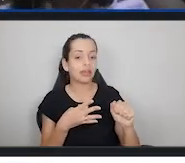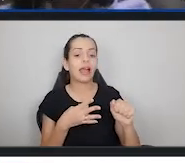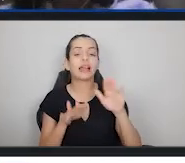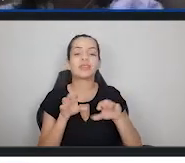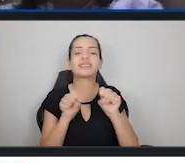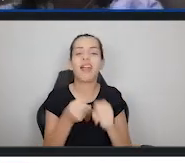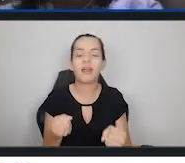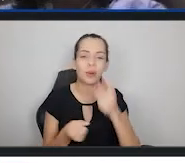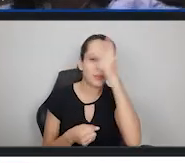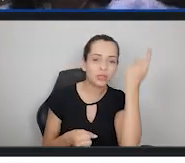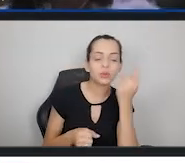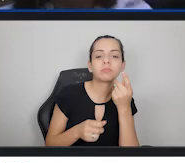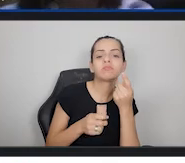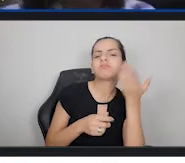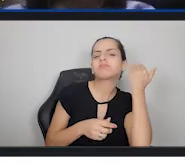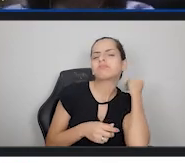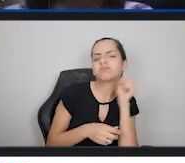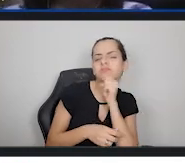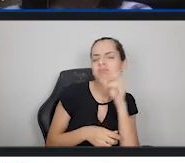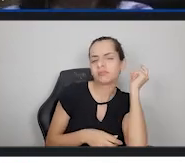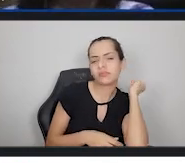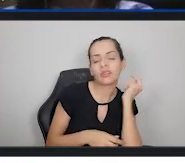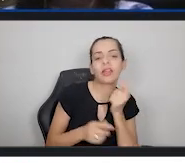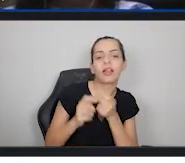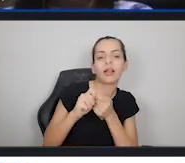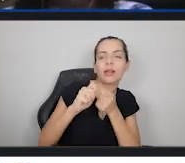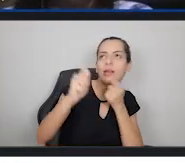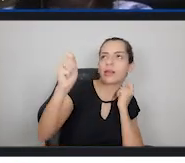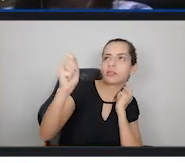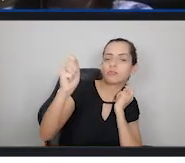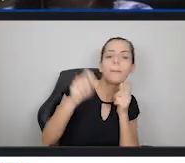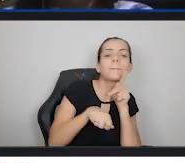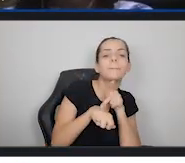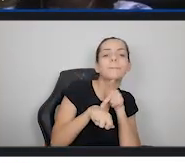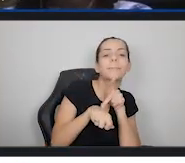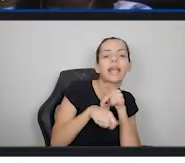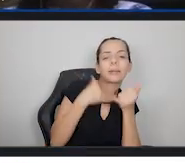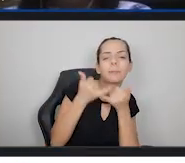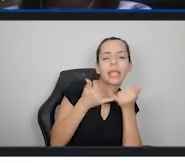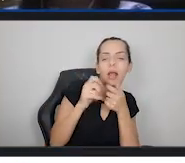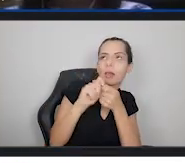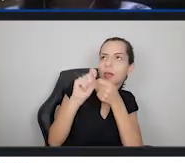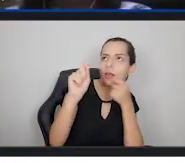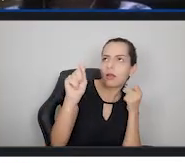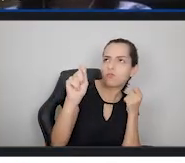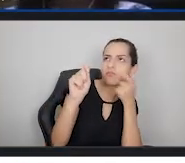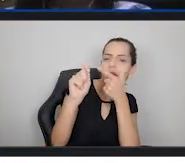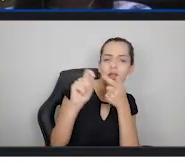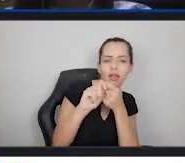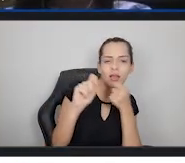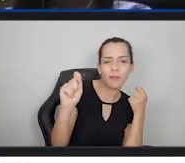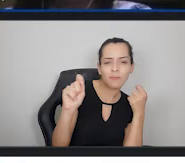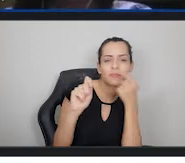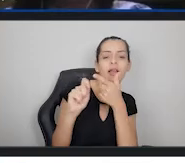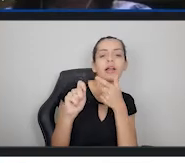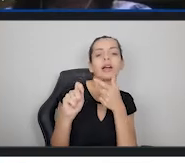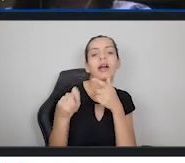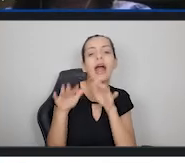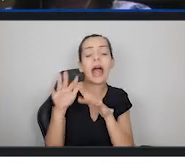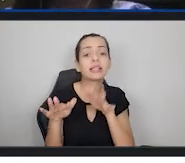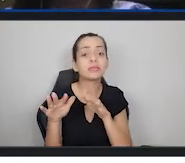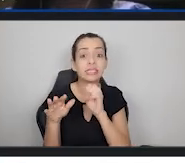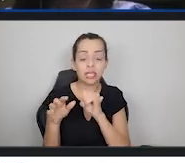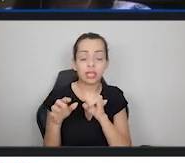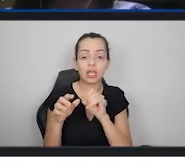ele vai aparecer, né, a condutância, ou vai estar dando passagem, se trincar essas cadeias de isoladores, que acontece muito com vandalismo, né? O pessoal que